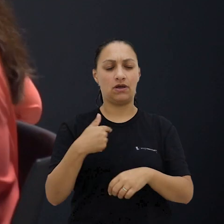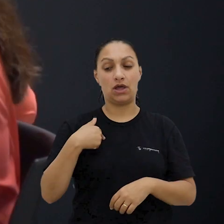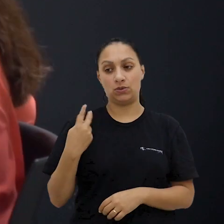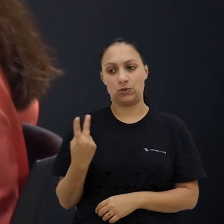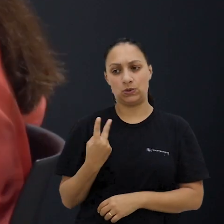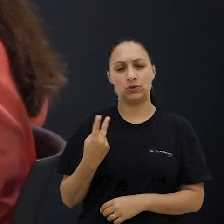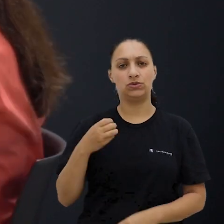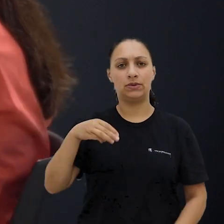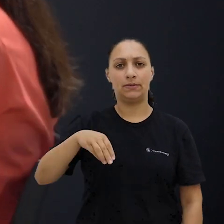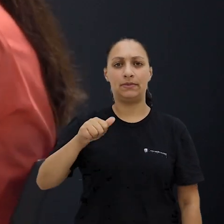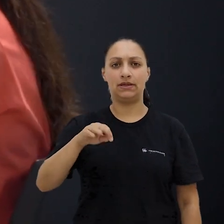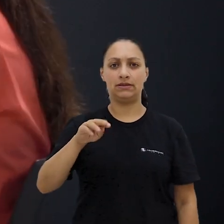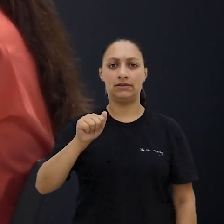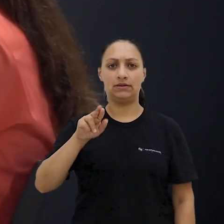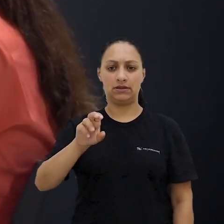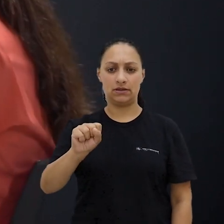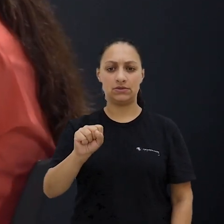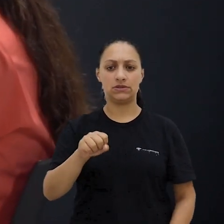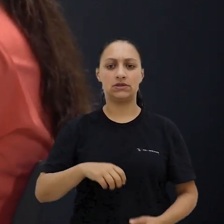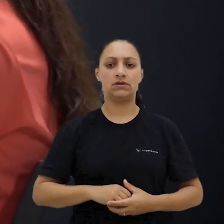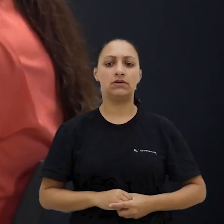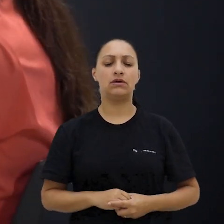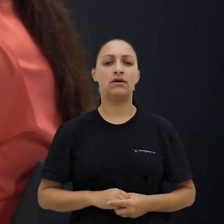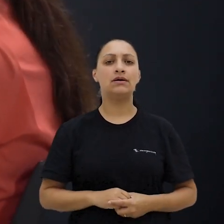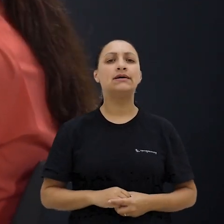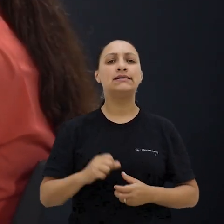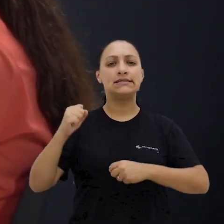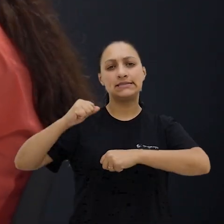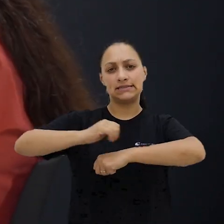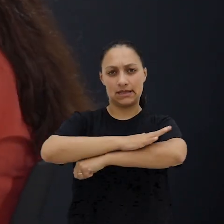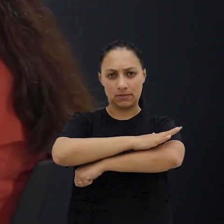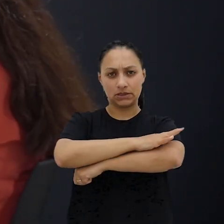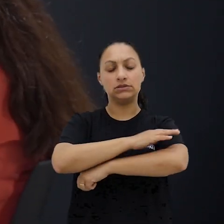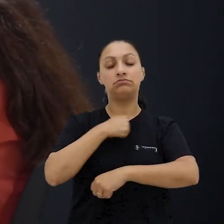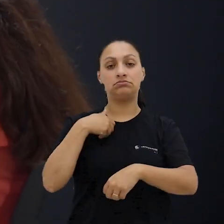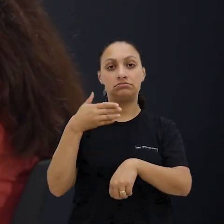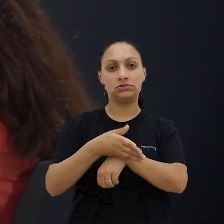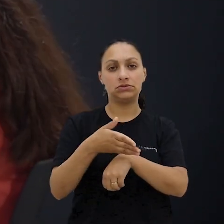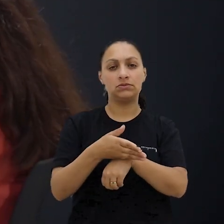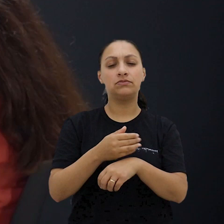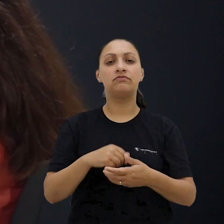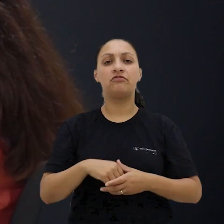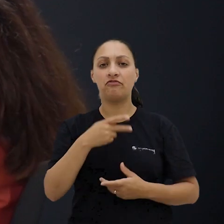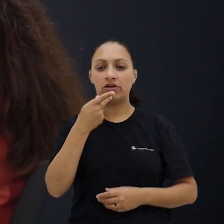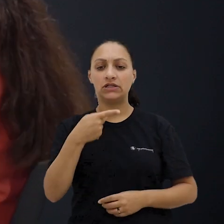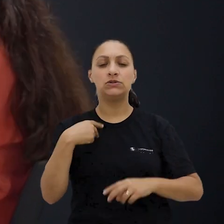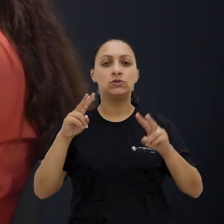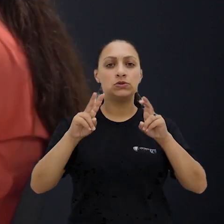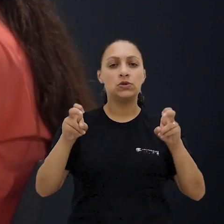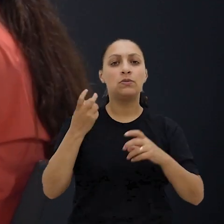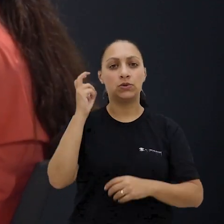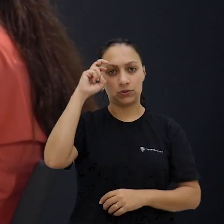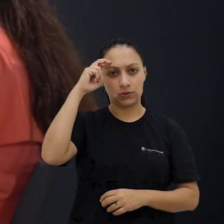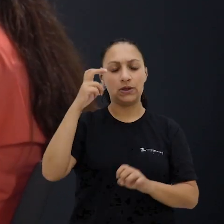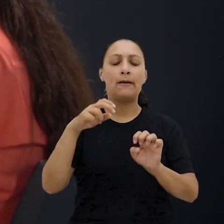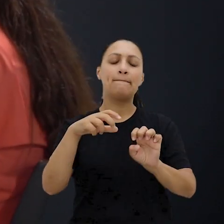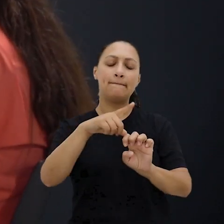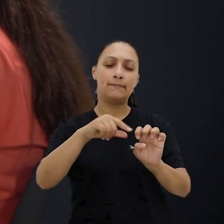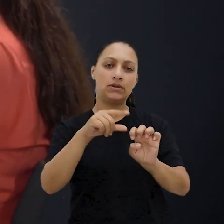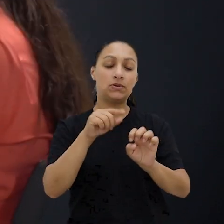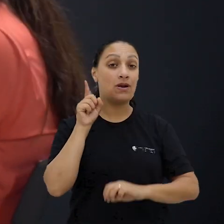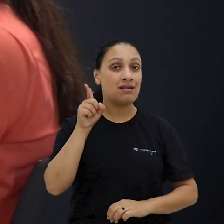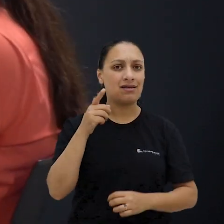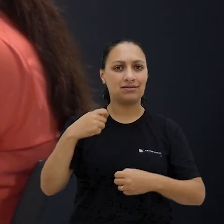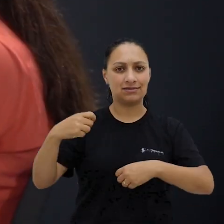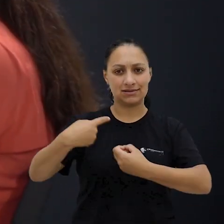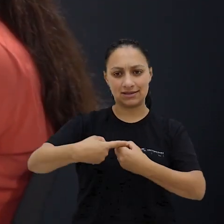Matheus, de um Talks, do Fevale Tech Park Talks, lá em Sapiranga, que a gente, né, também está falando de cultura empreendedora lá. E